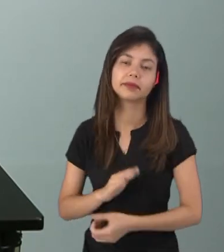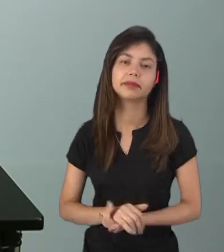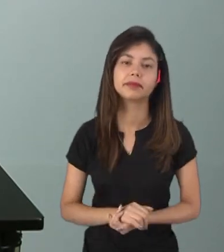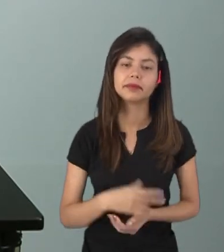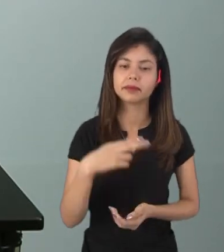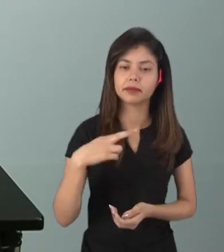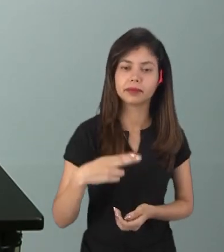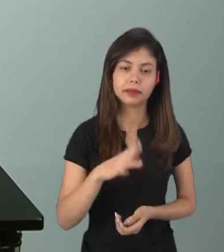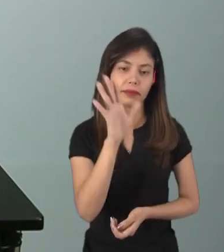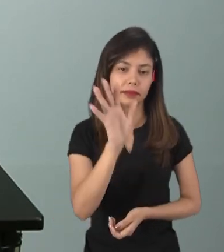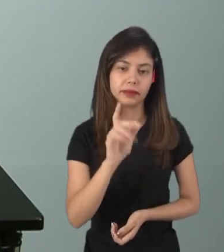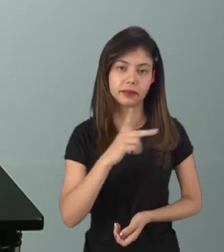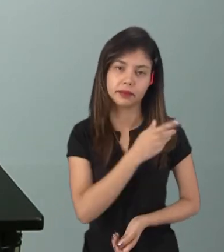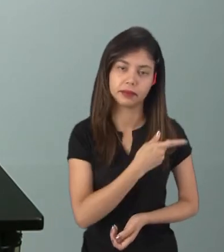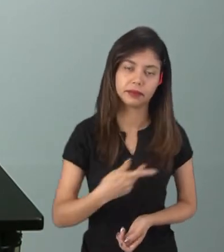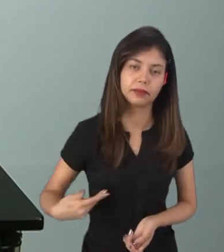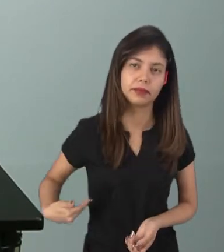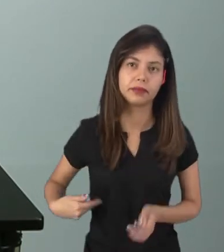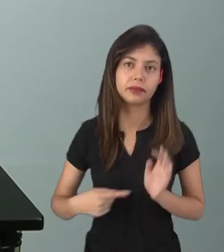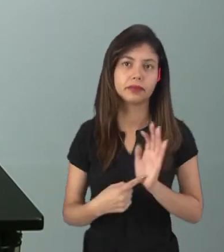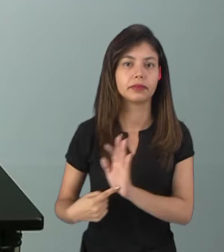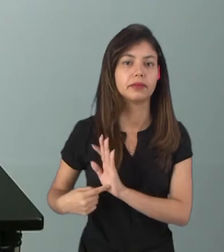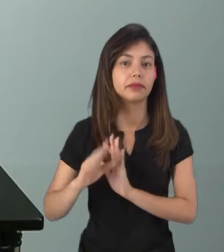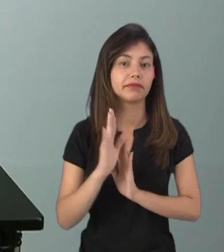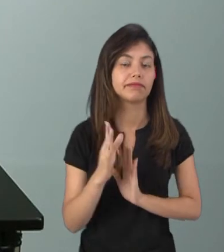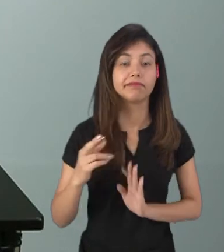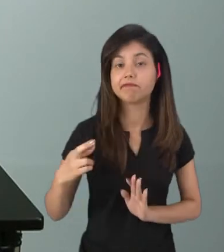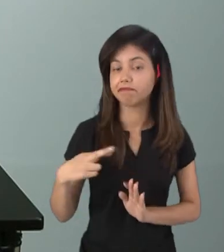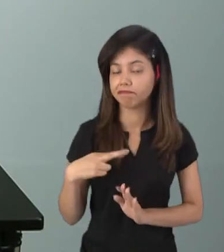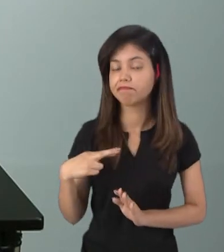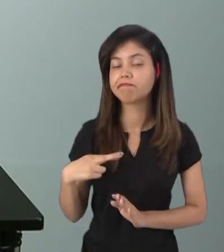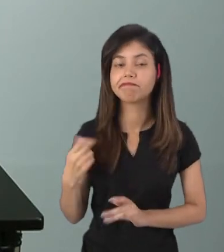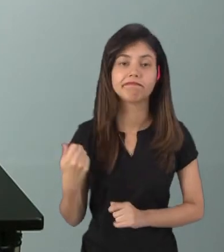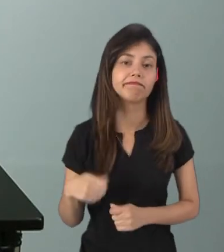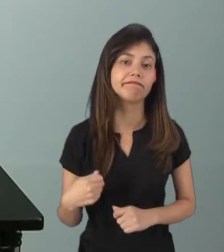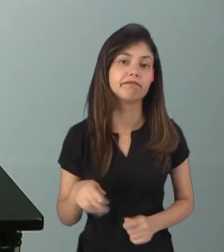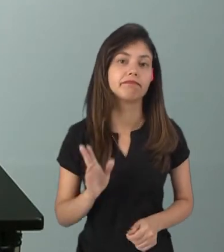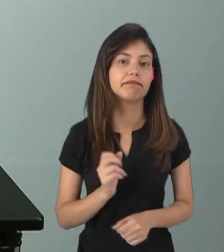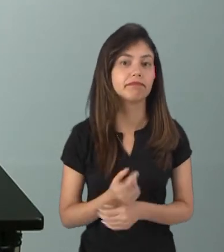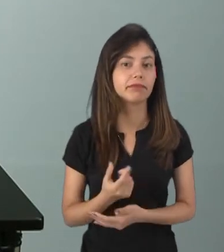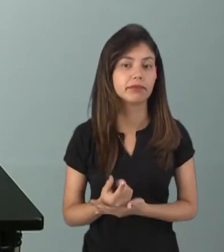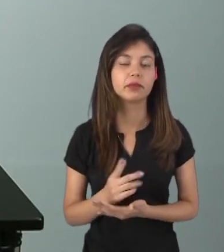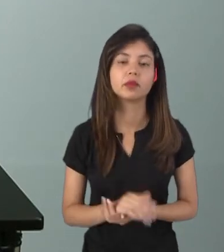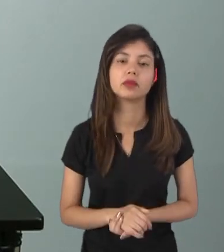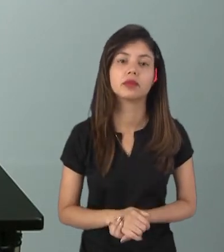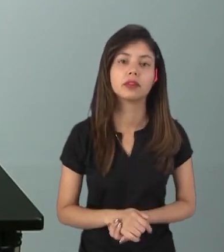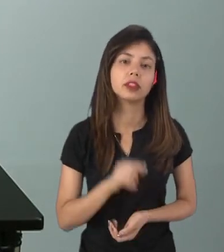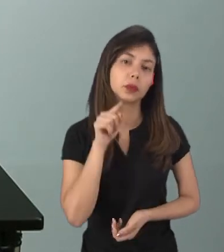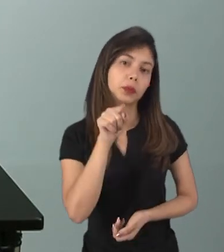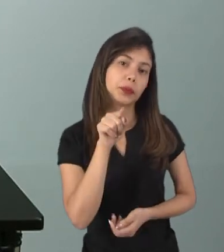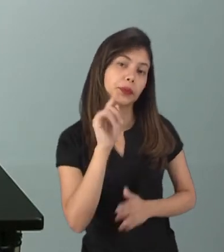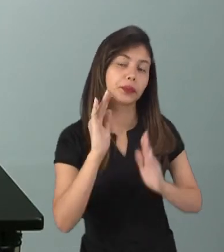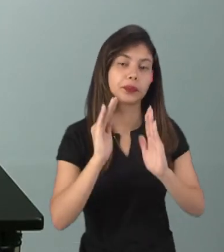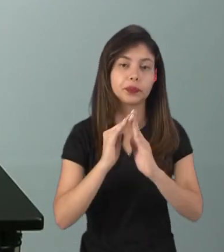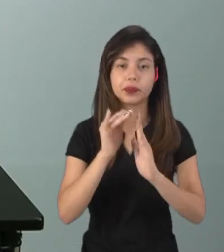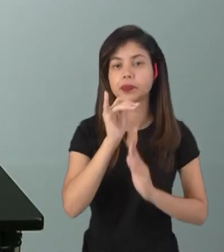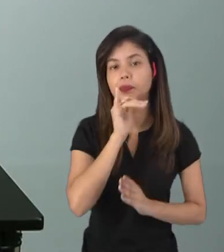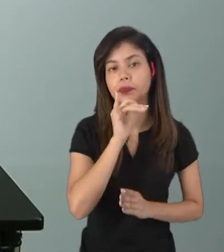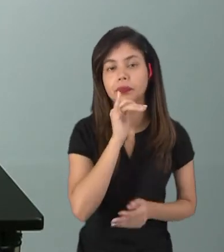públicos. Já os privados, né, por exemplo, na sua casa, entra qualquer